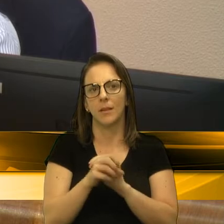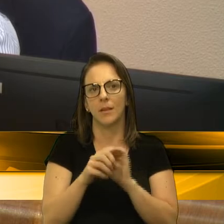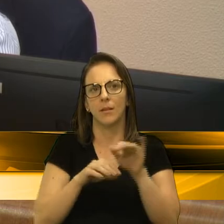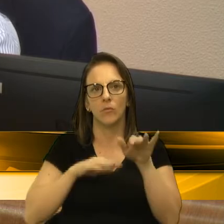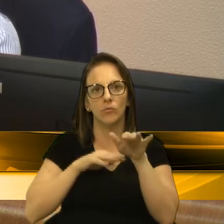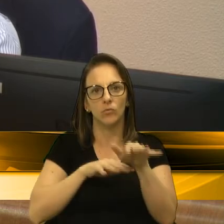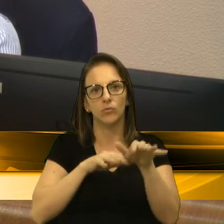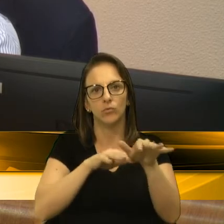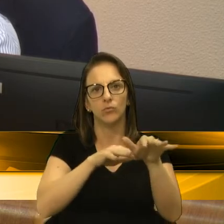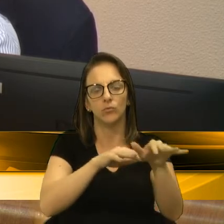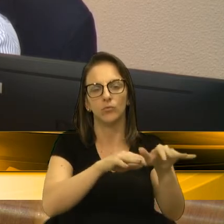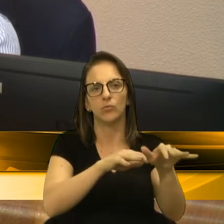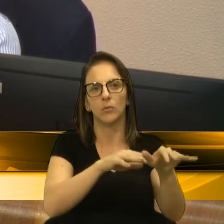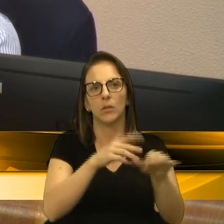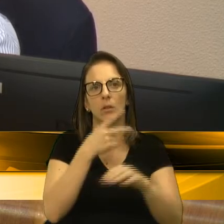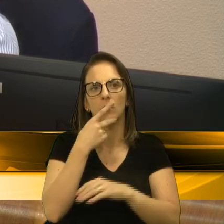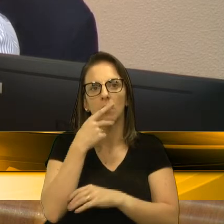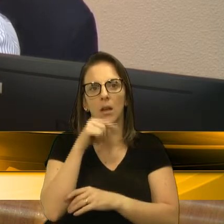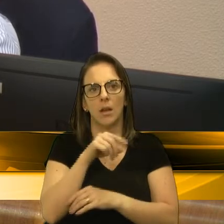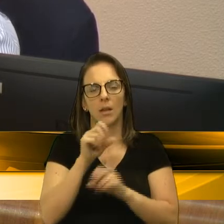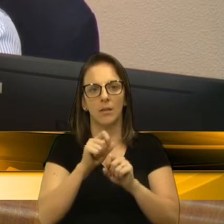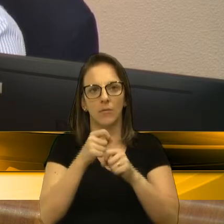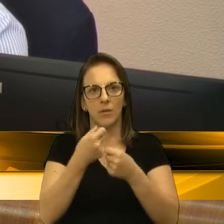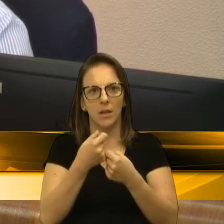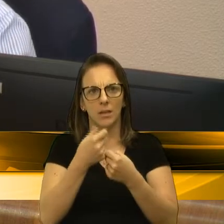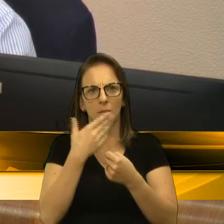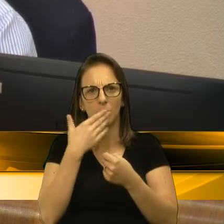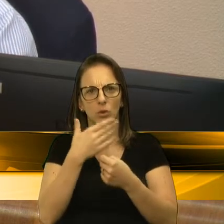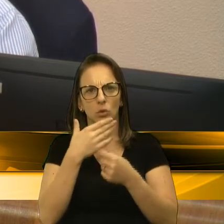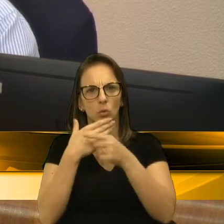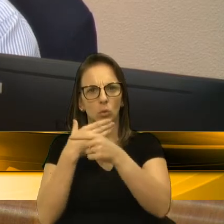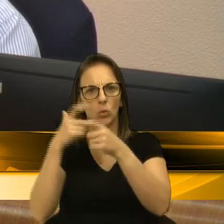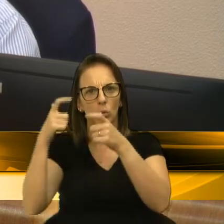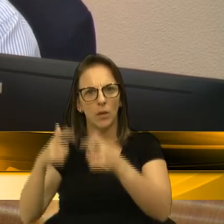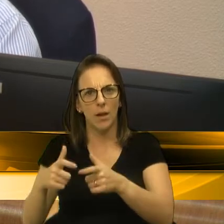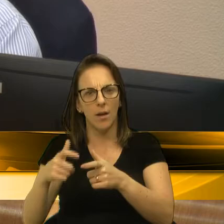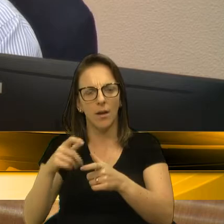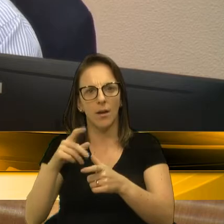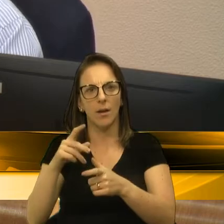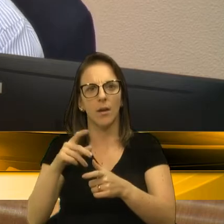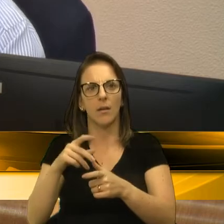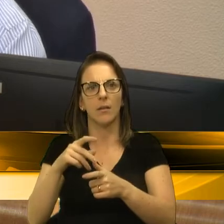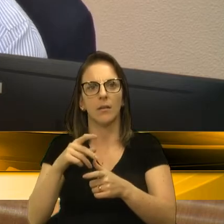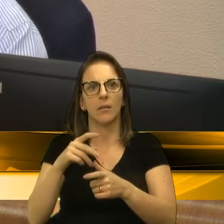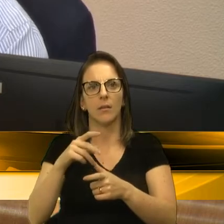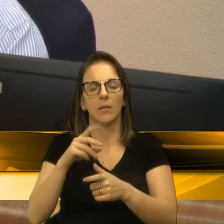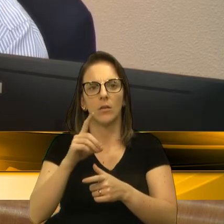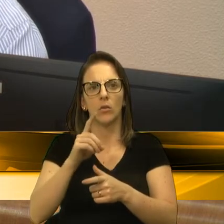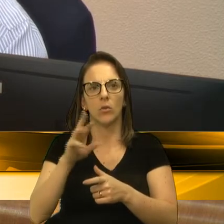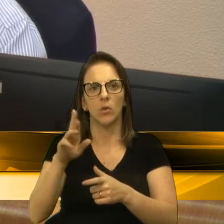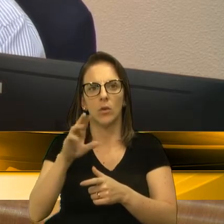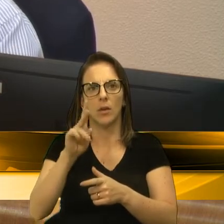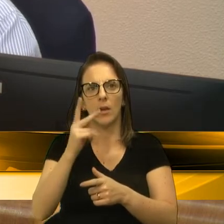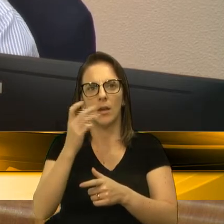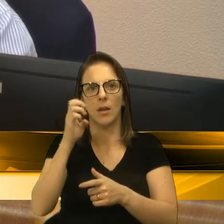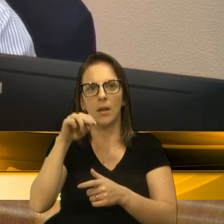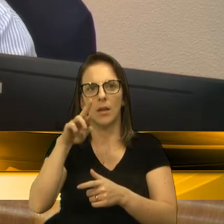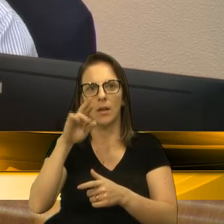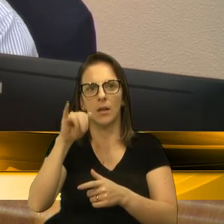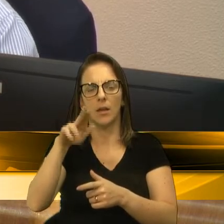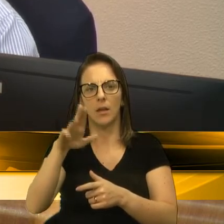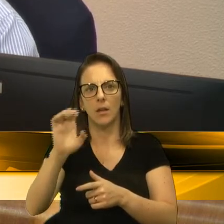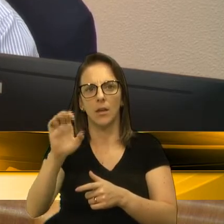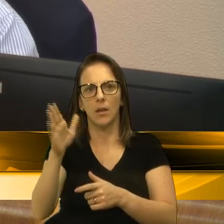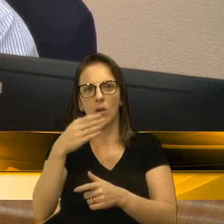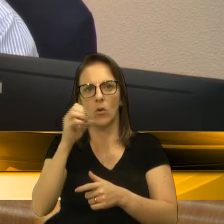alega a defesa que foi sugerido o Centro de Cultura Dr. Henrique Ordovás Filho para a implementação do evento, uma vez que o espaço é